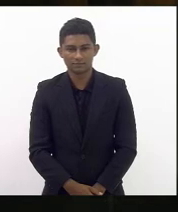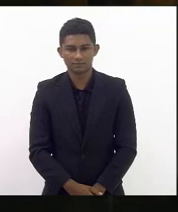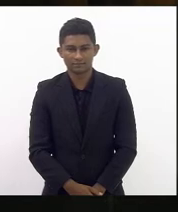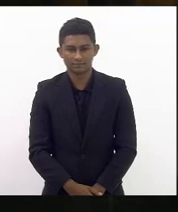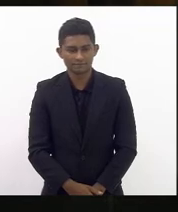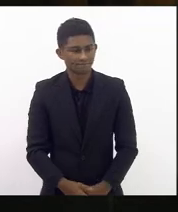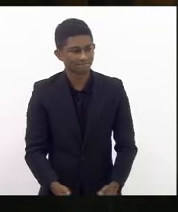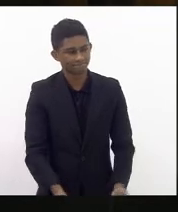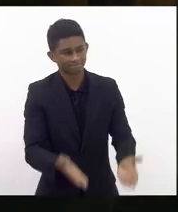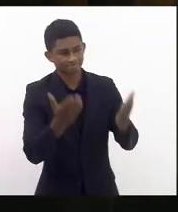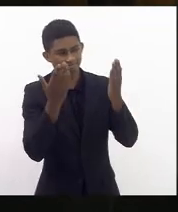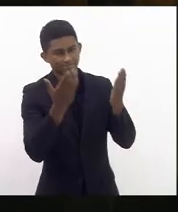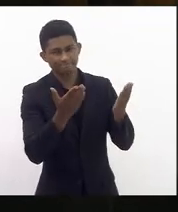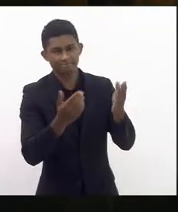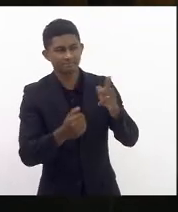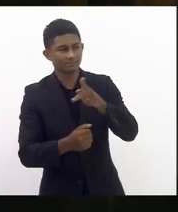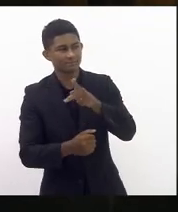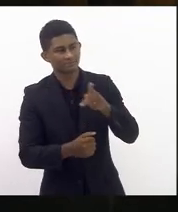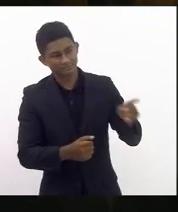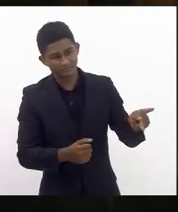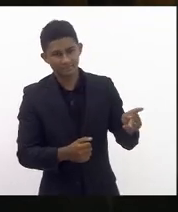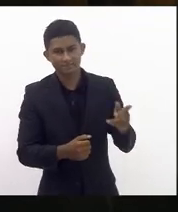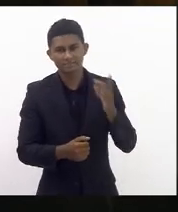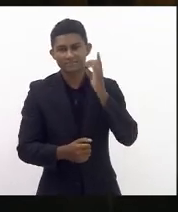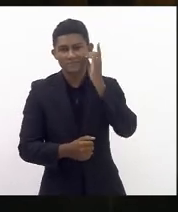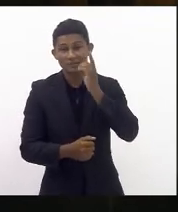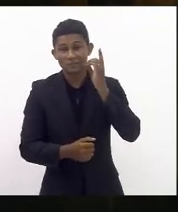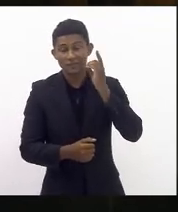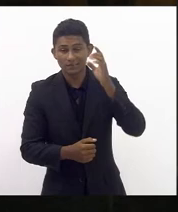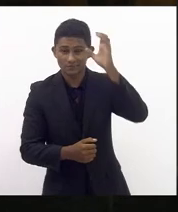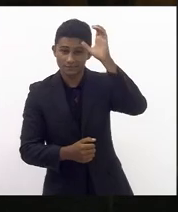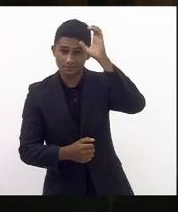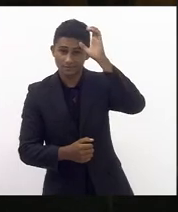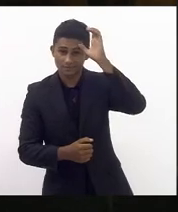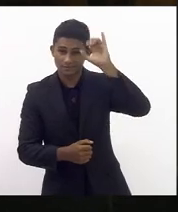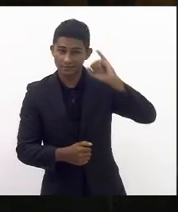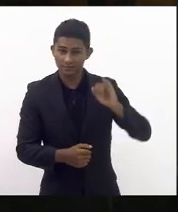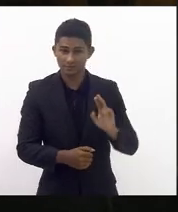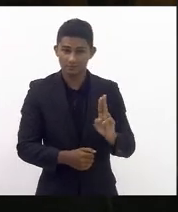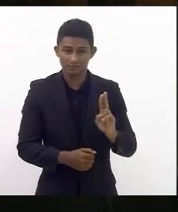Senhora Presidente, deputada Tia Ju,